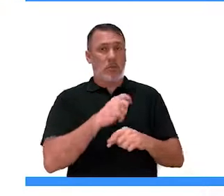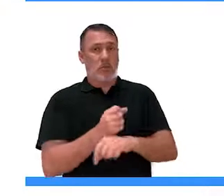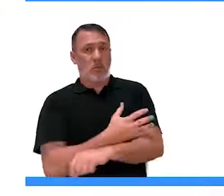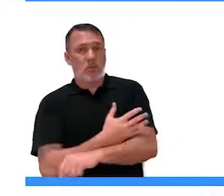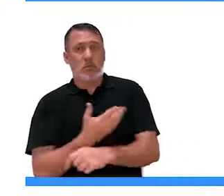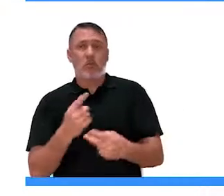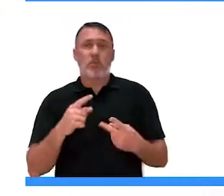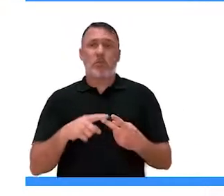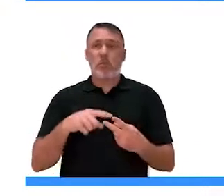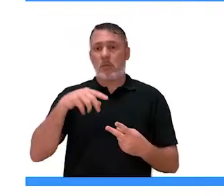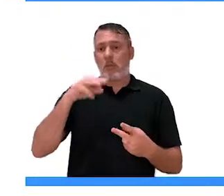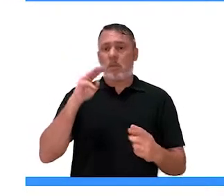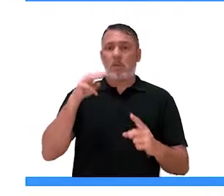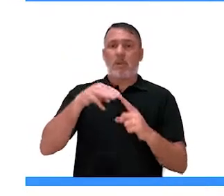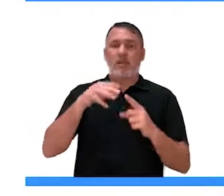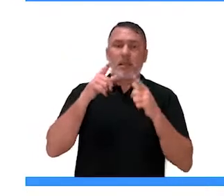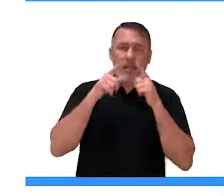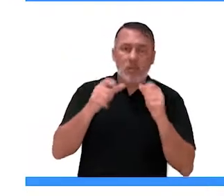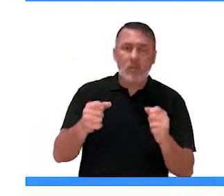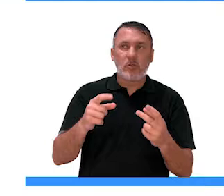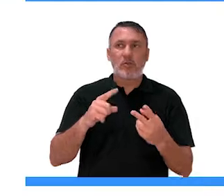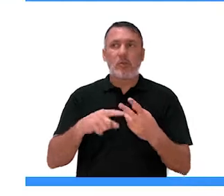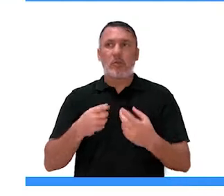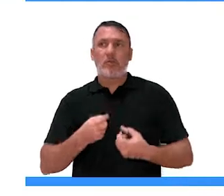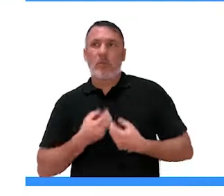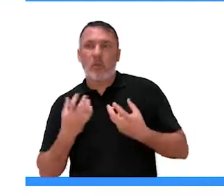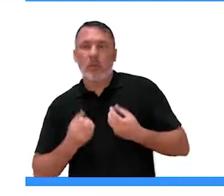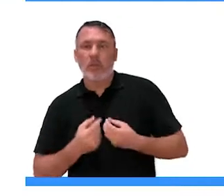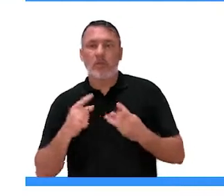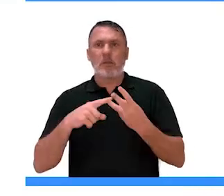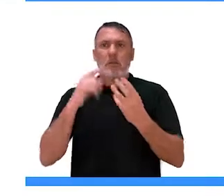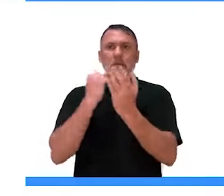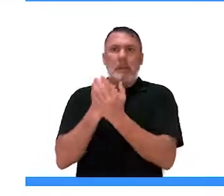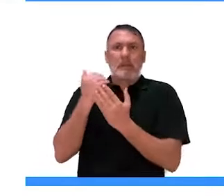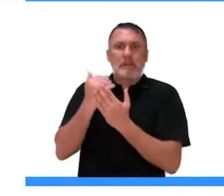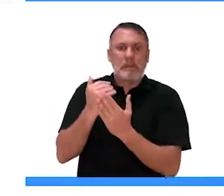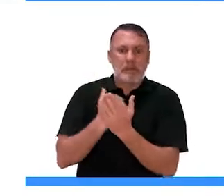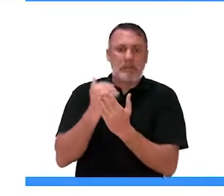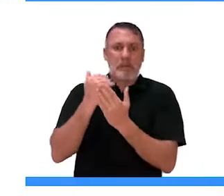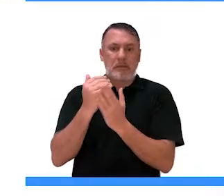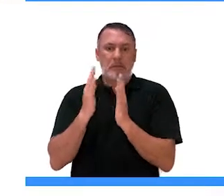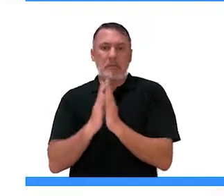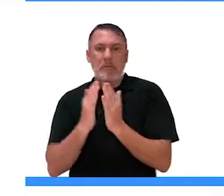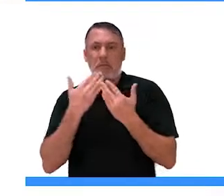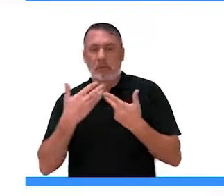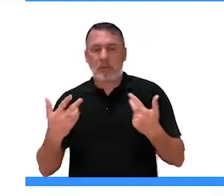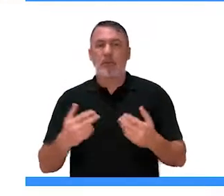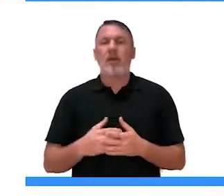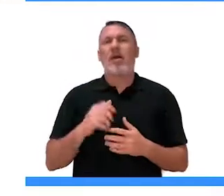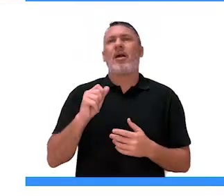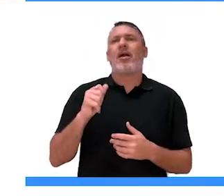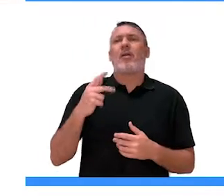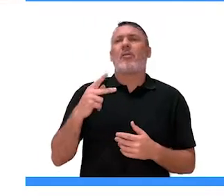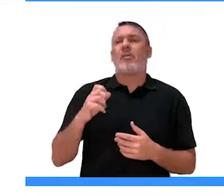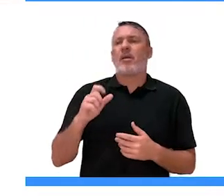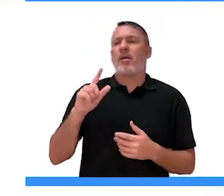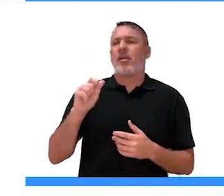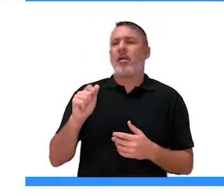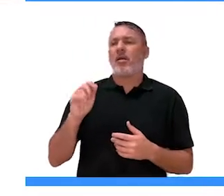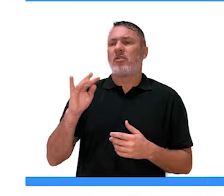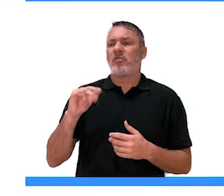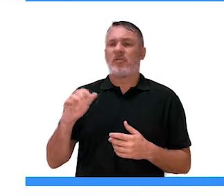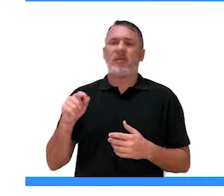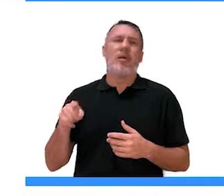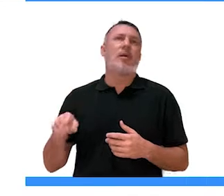emotiva, referencial, metalinguística, poética ou apelativa? Algumas já dá para a gente excluir. Por exemplo, apelativa,